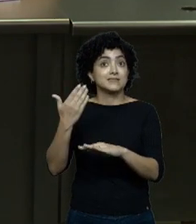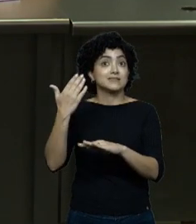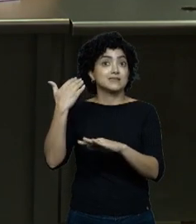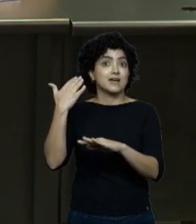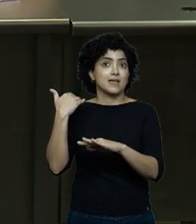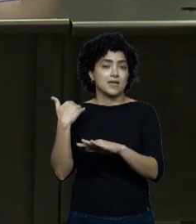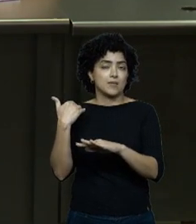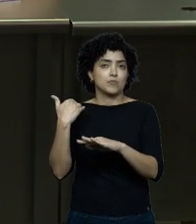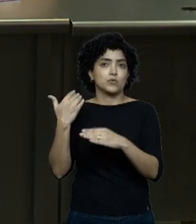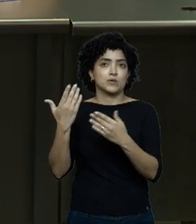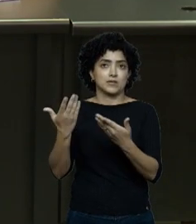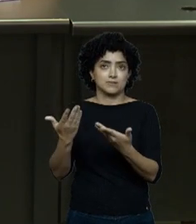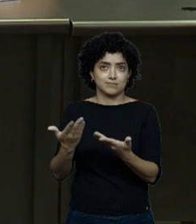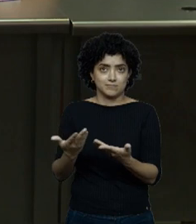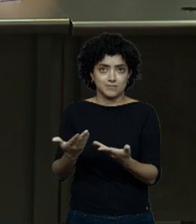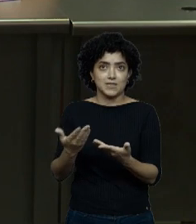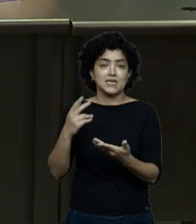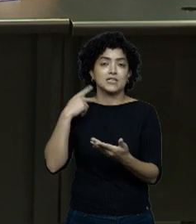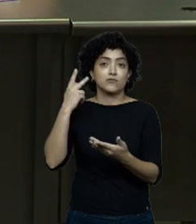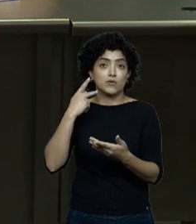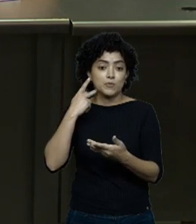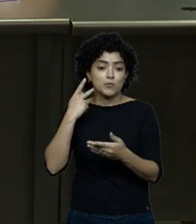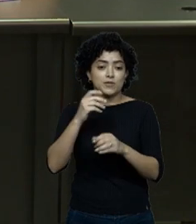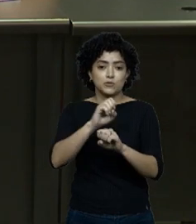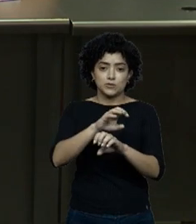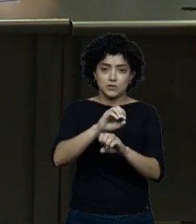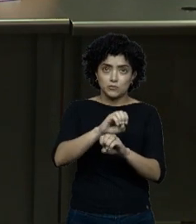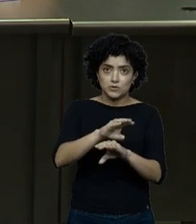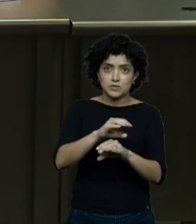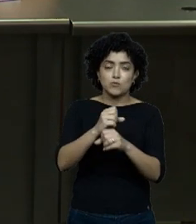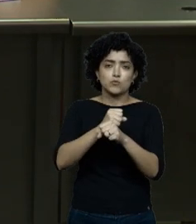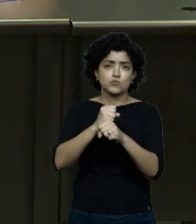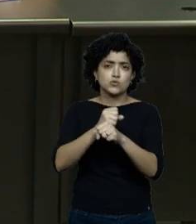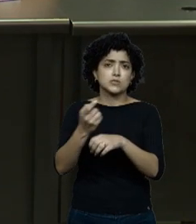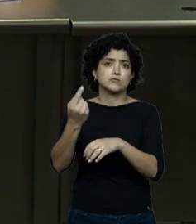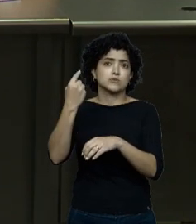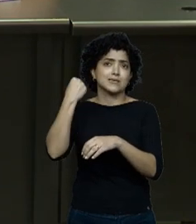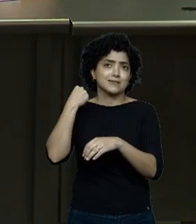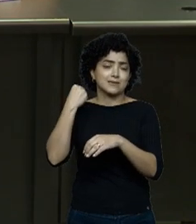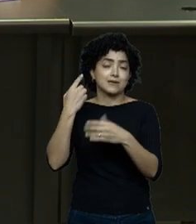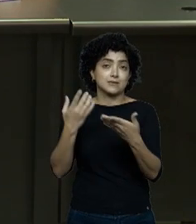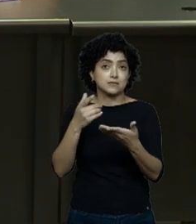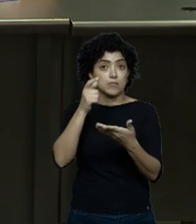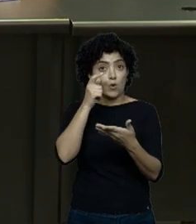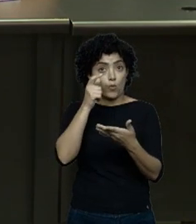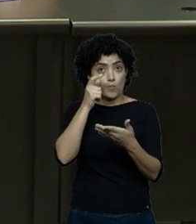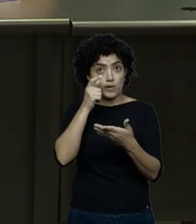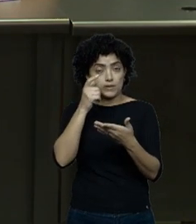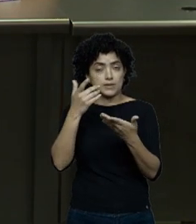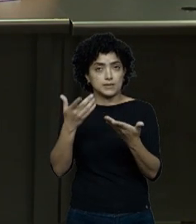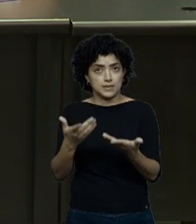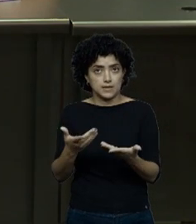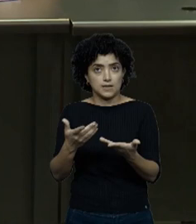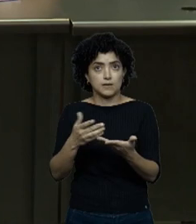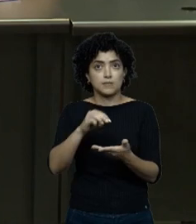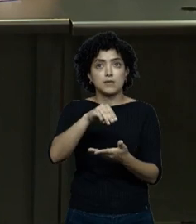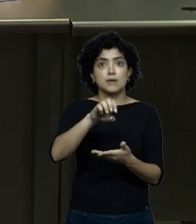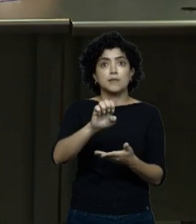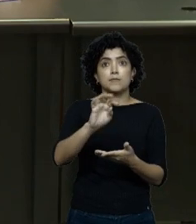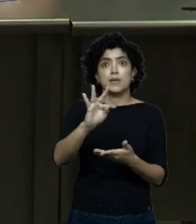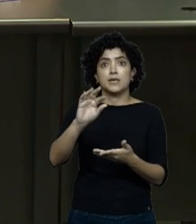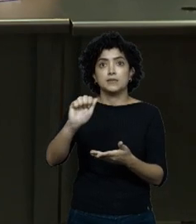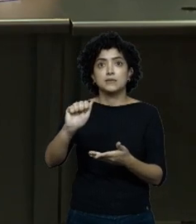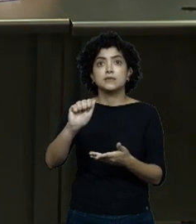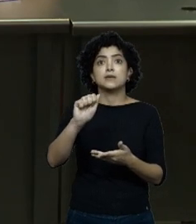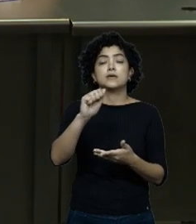doutor da vida espírito santo foi promotor a educação aqui na capital já alguns anos atrás para acompanhar o cumprimento da o 2.1